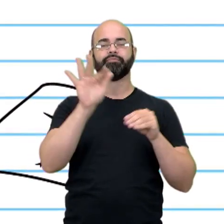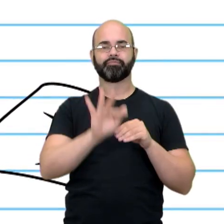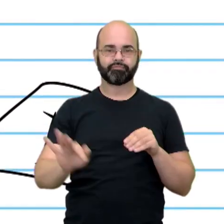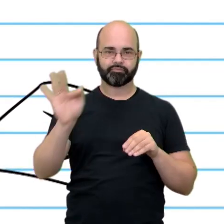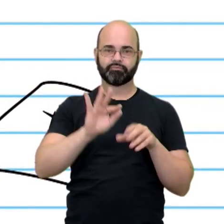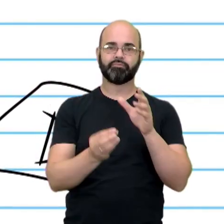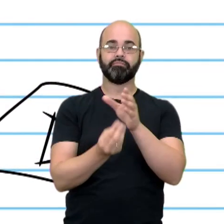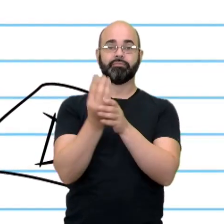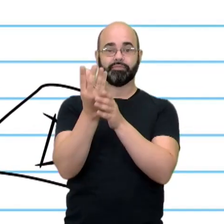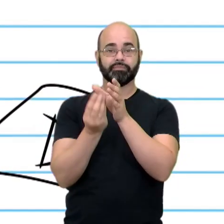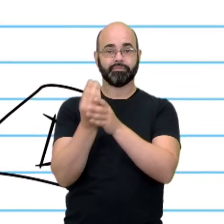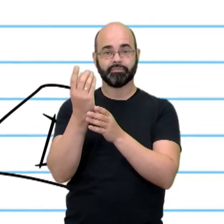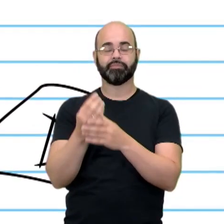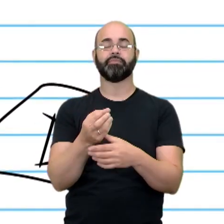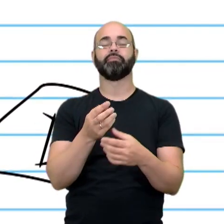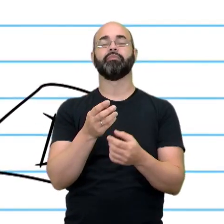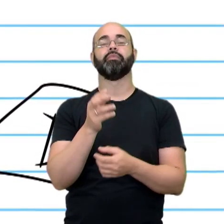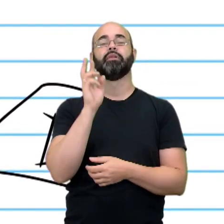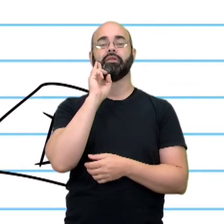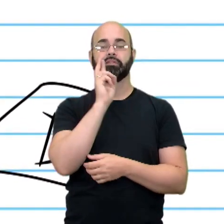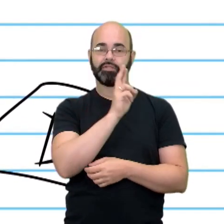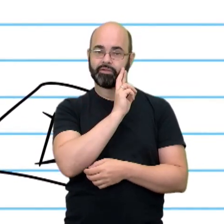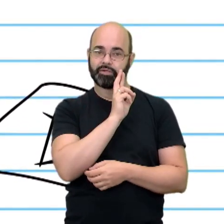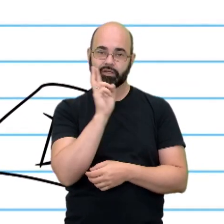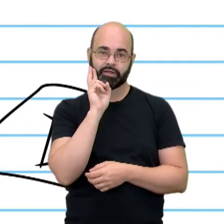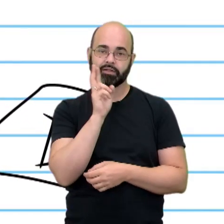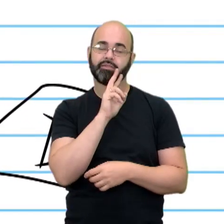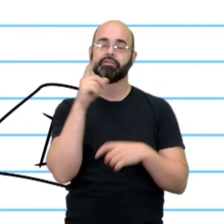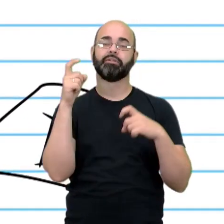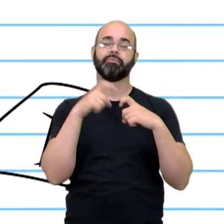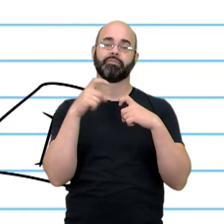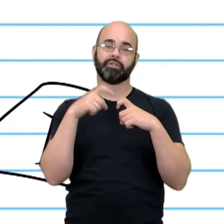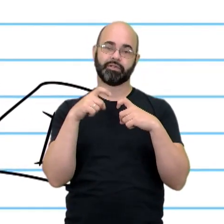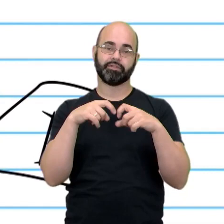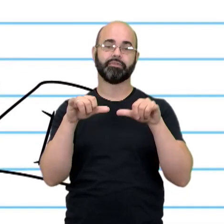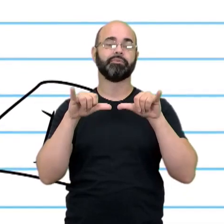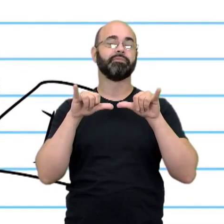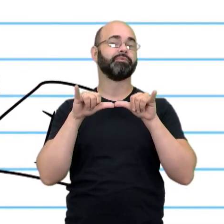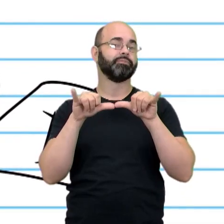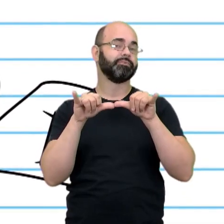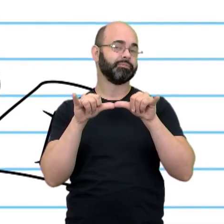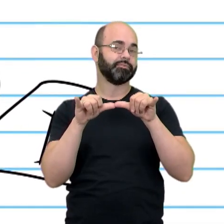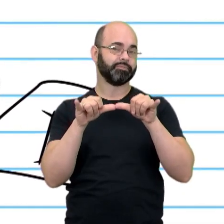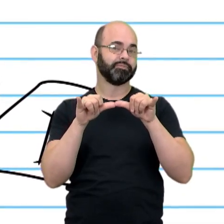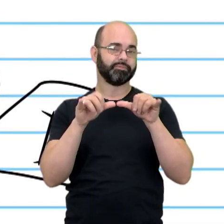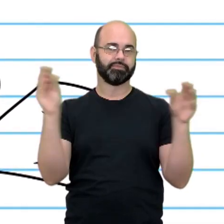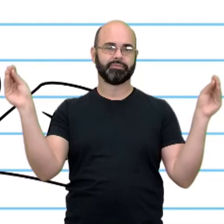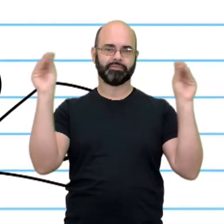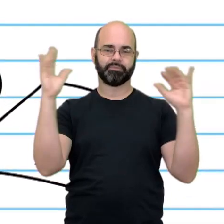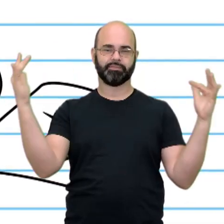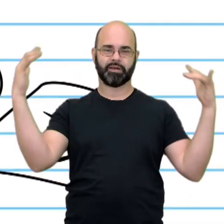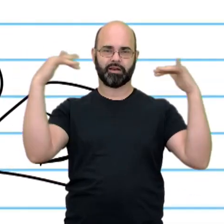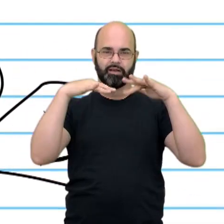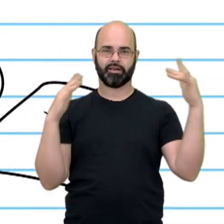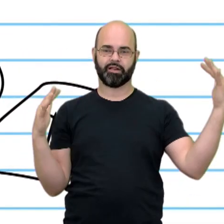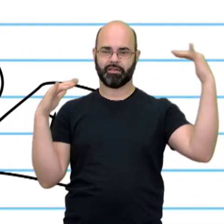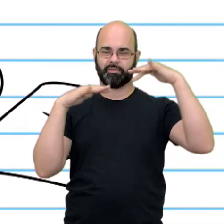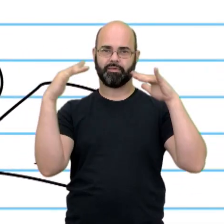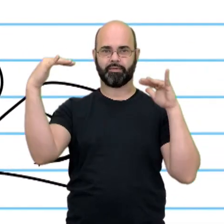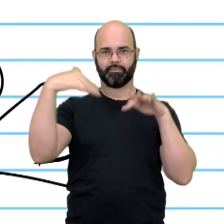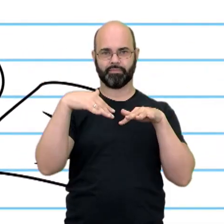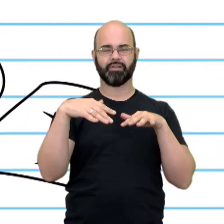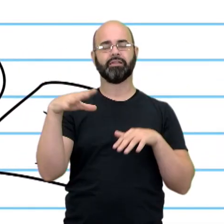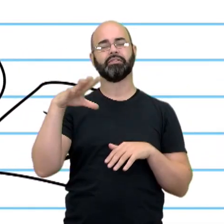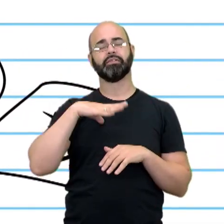Abrem-se diversos restaurantes, consultórios médicos e supermercados para atender a essa crescente população. As cidades B, C e